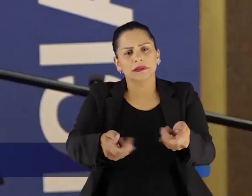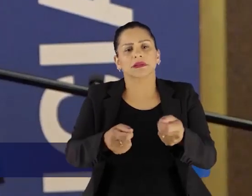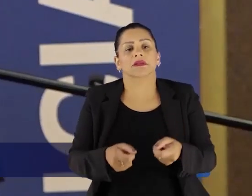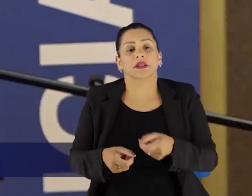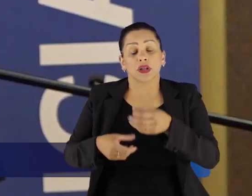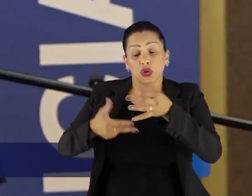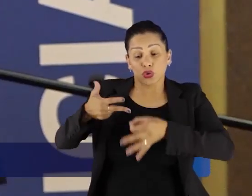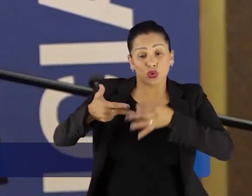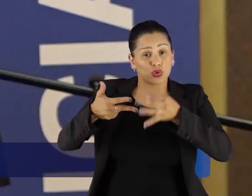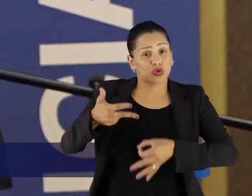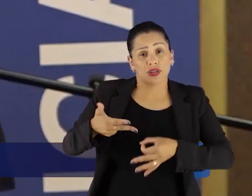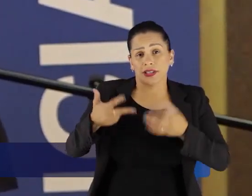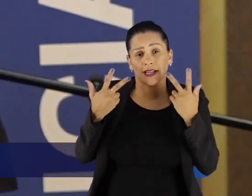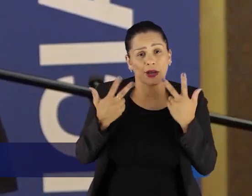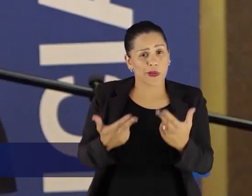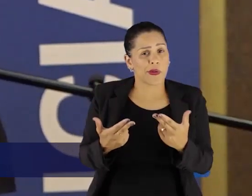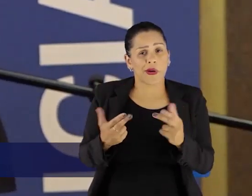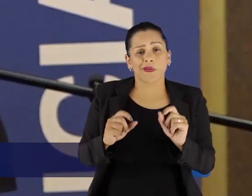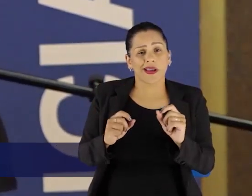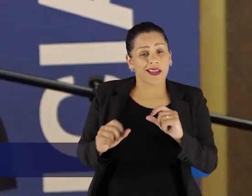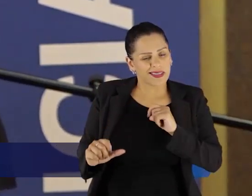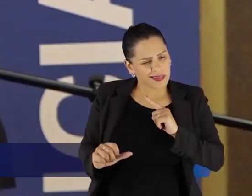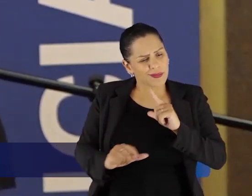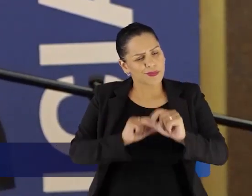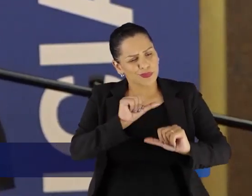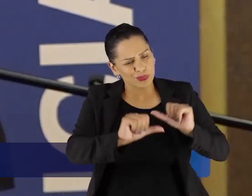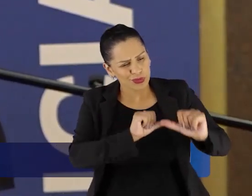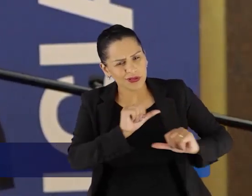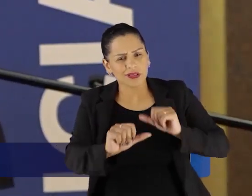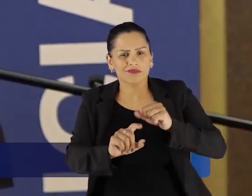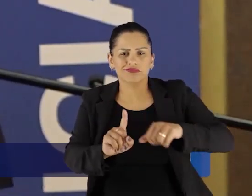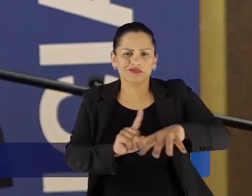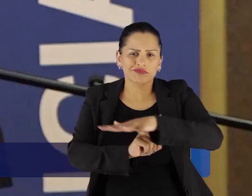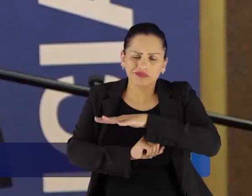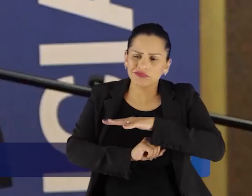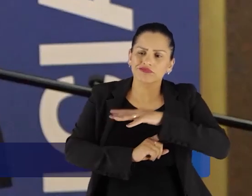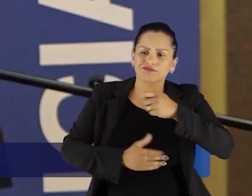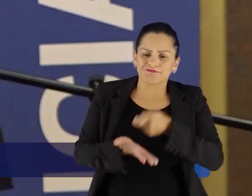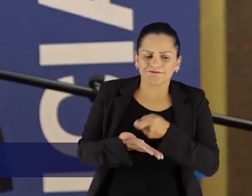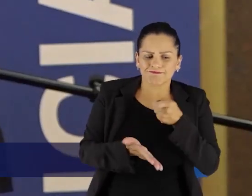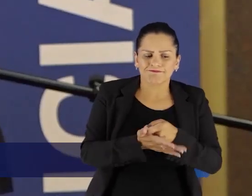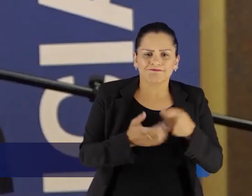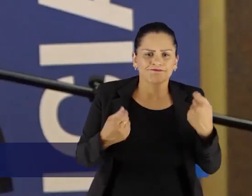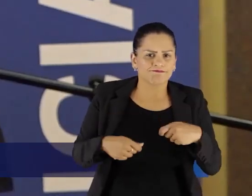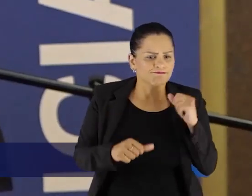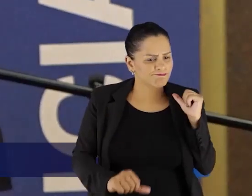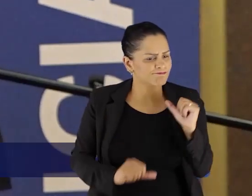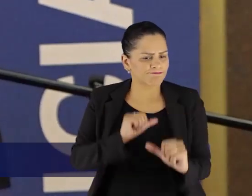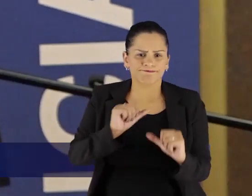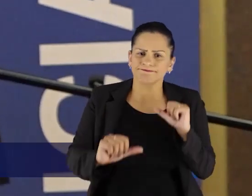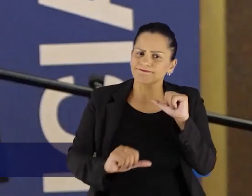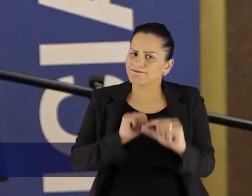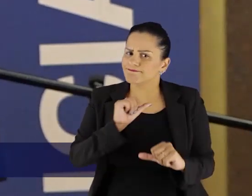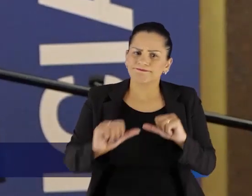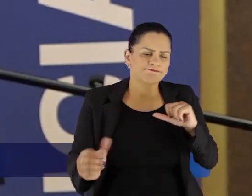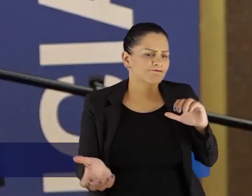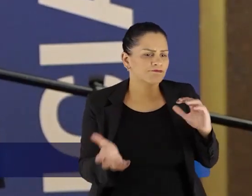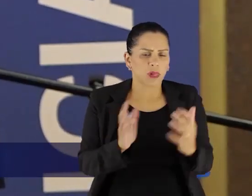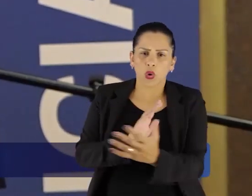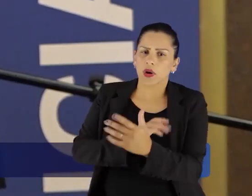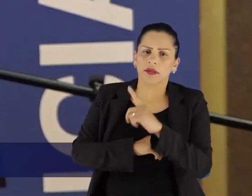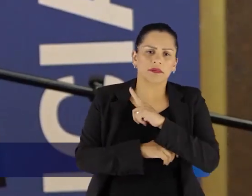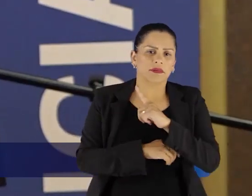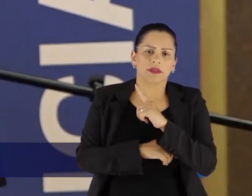não ficaria imune as mudanças que a sociedade moderna vem exigindo em Face da grande dinâmica das relações